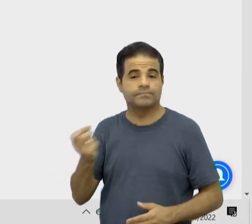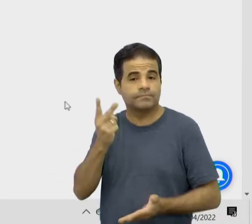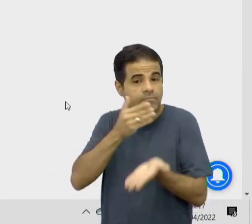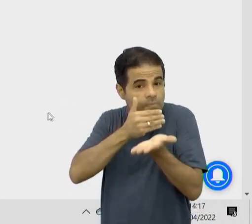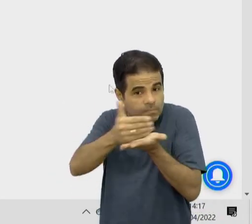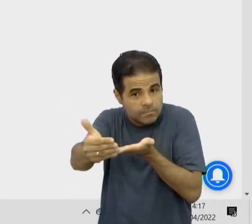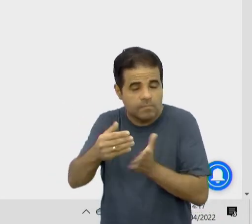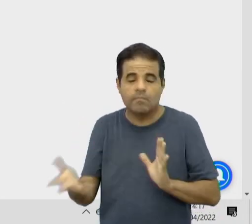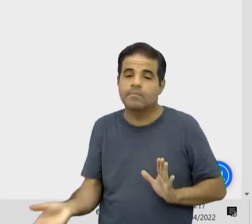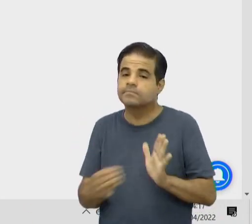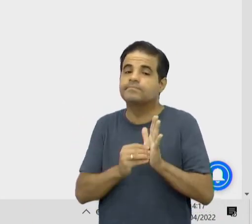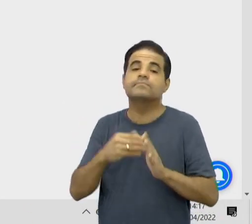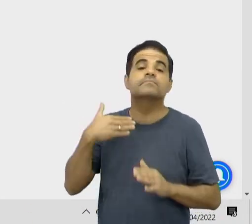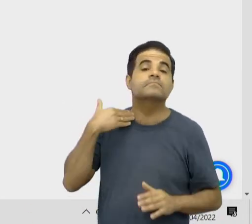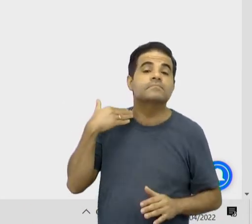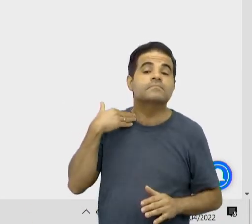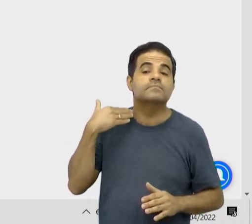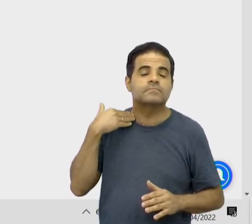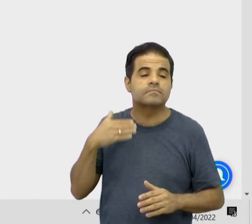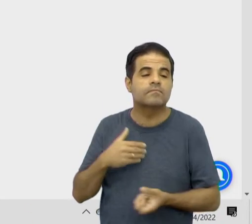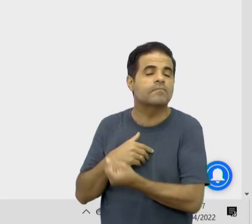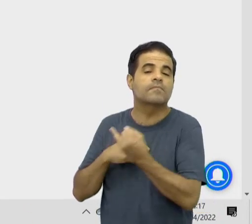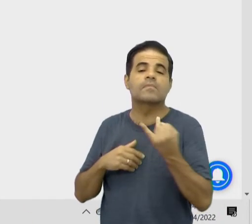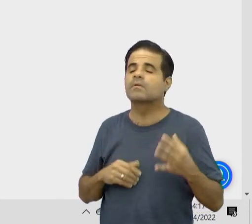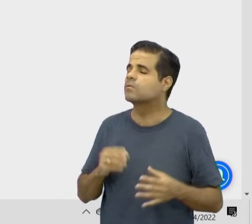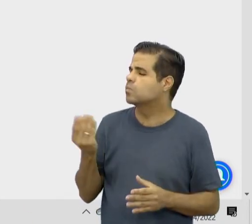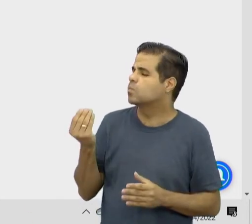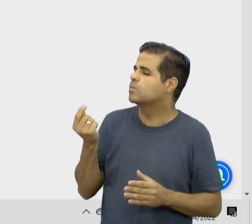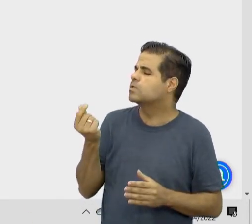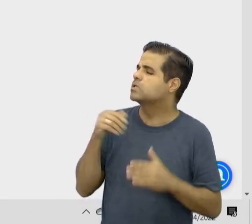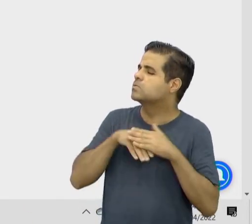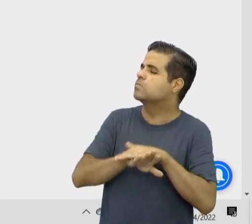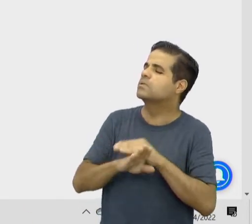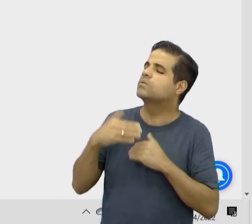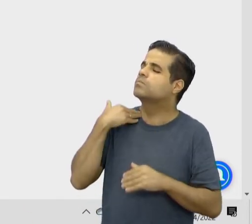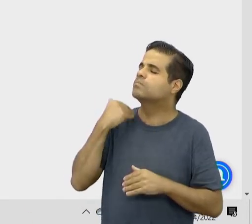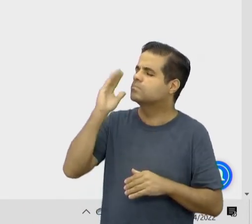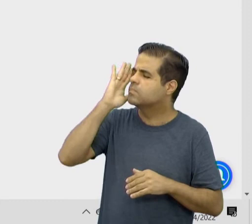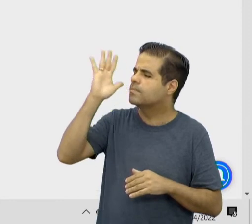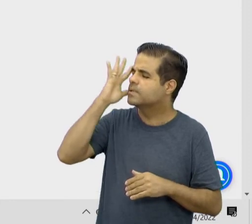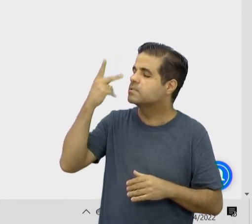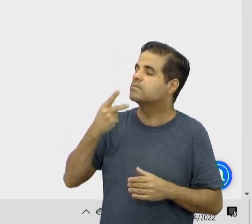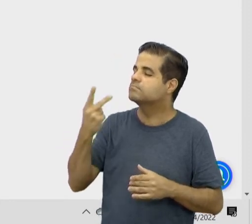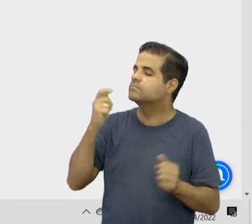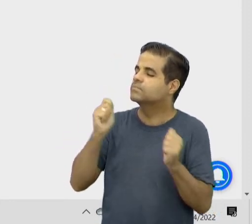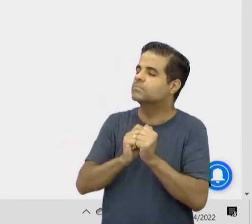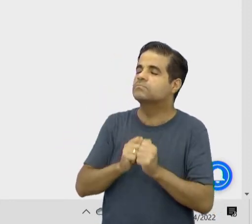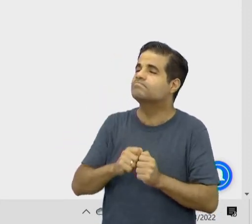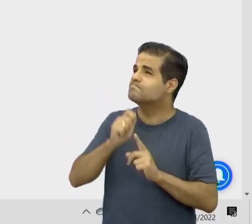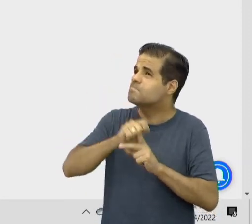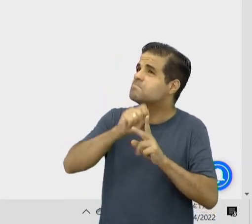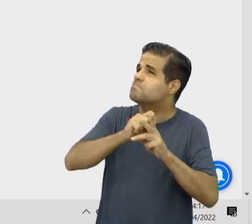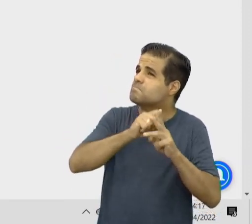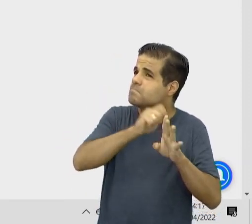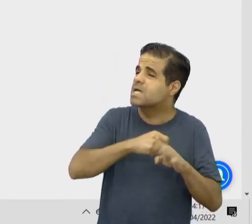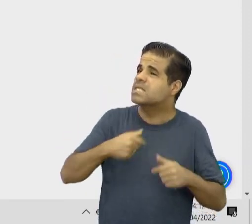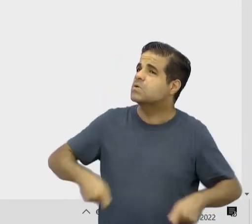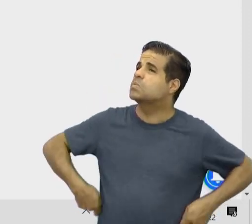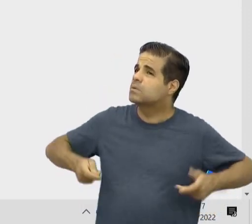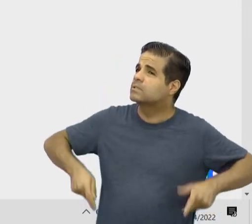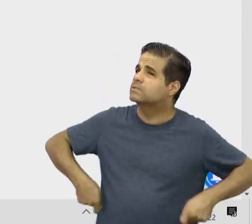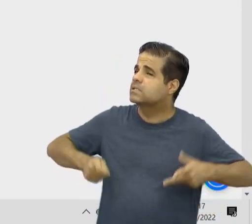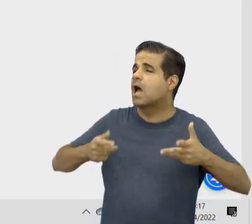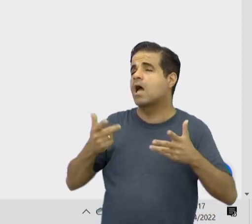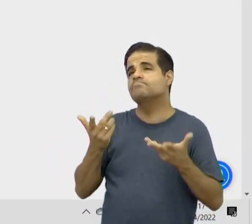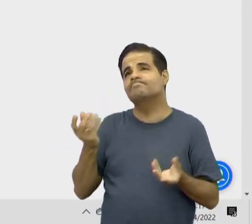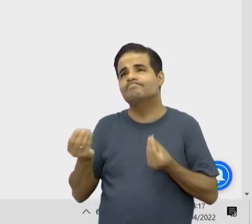inicial eu quero colocar no banco, quanto, Silene, você quer colocar no banco? Vamos pensar aí. É por mês que eu vou gastar, é